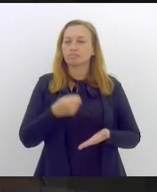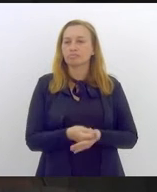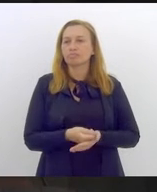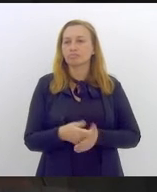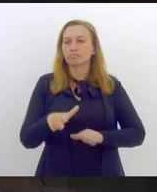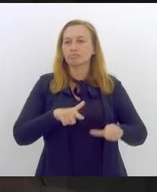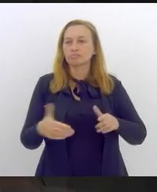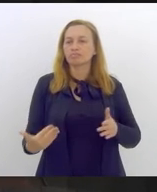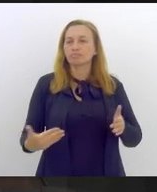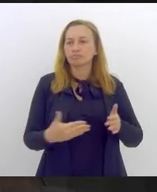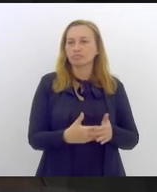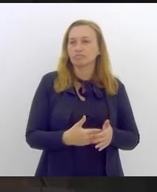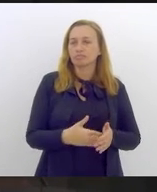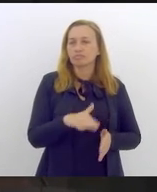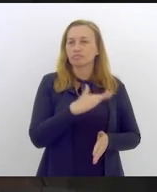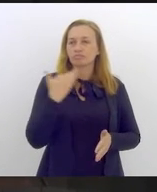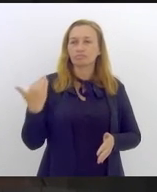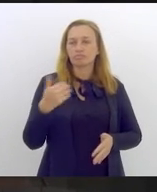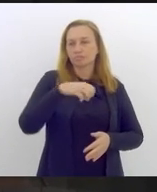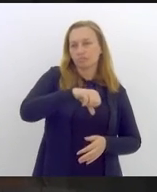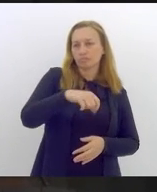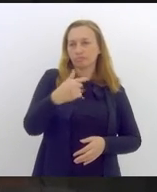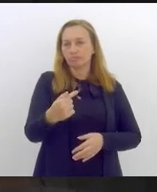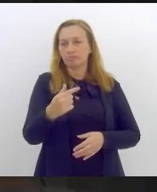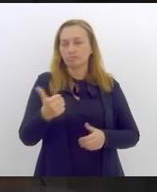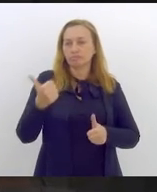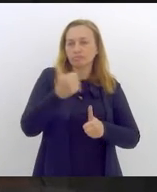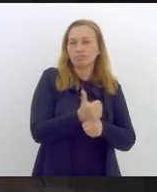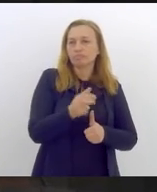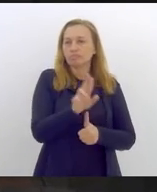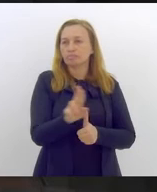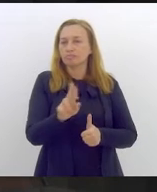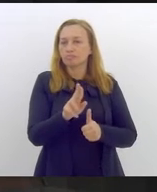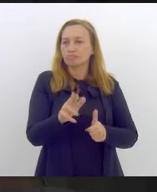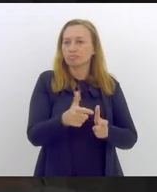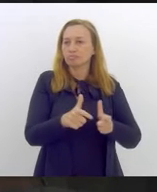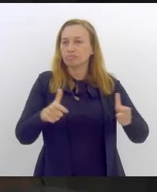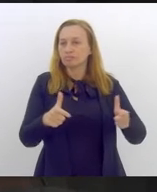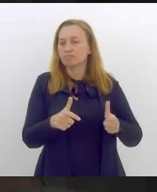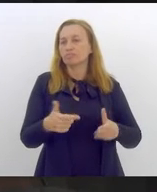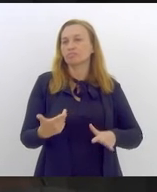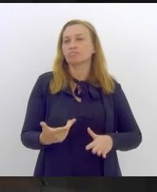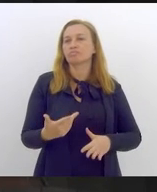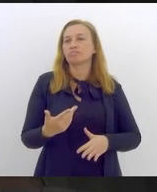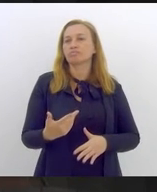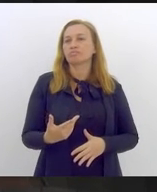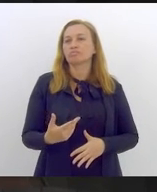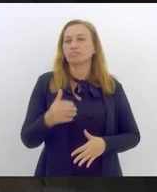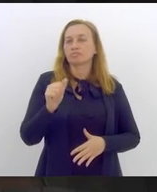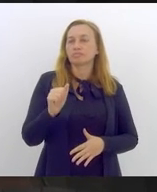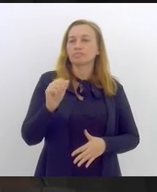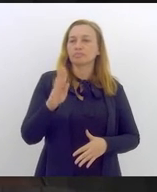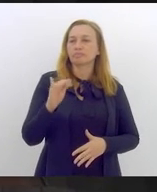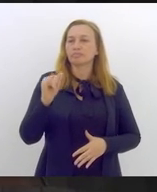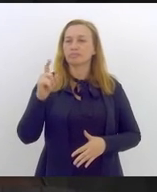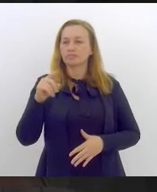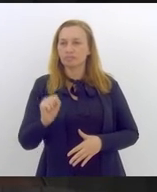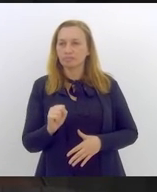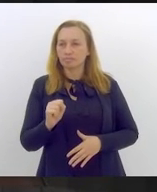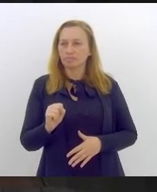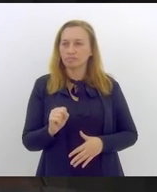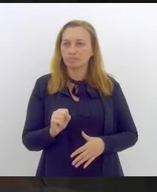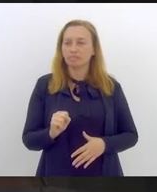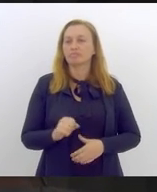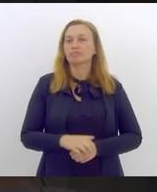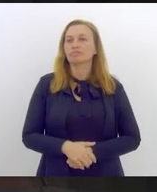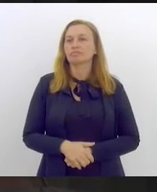morte em 97 sendo então sucedido por outro grande nome da vida Pública do Rio de Janeiro Abdias do Nascimento que completou seu